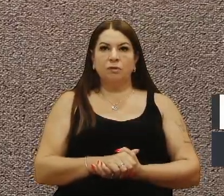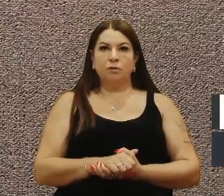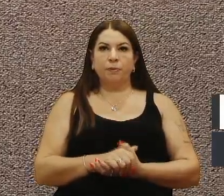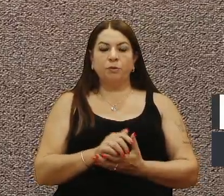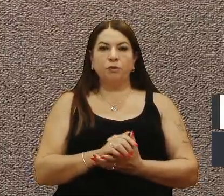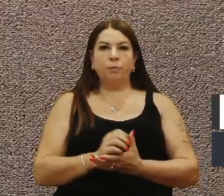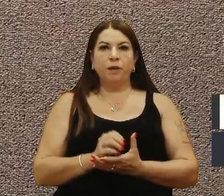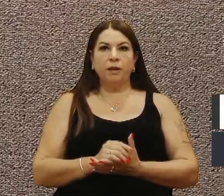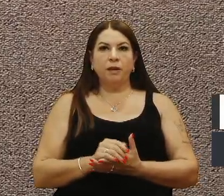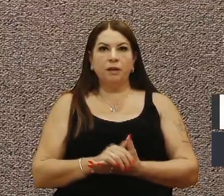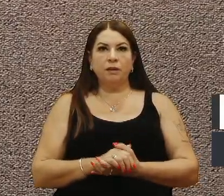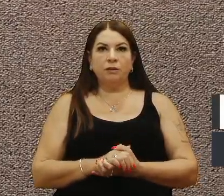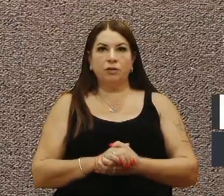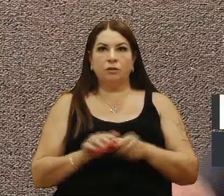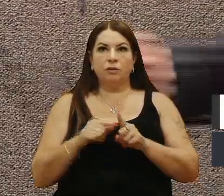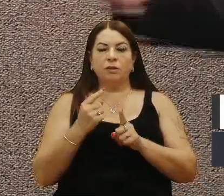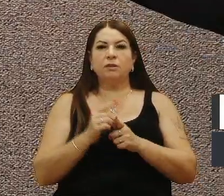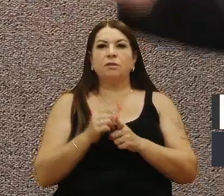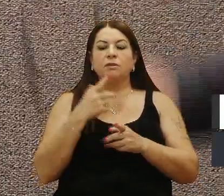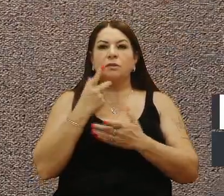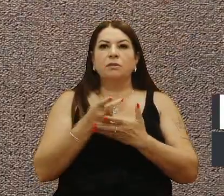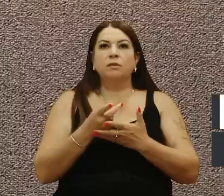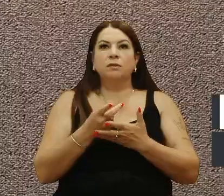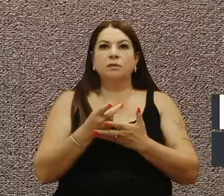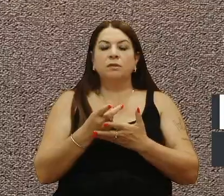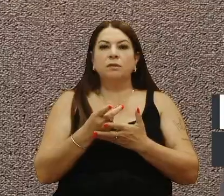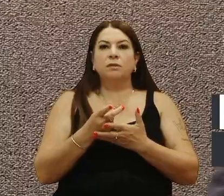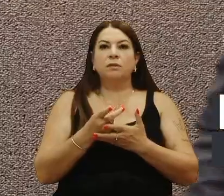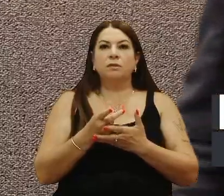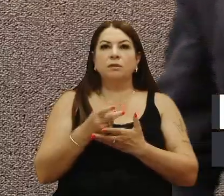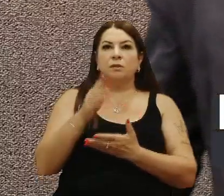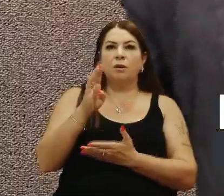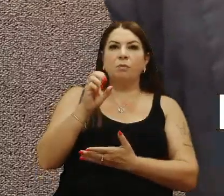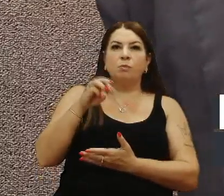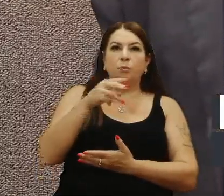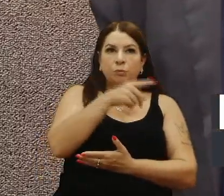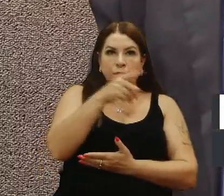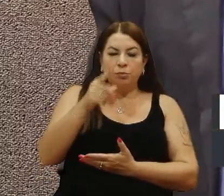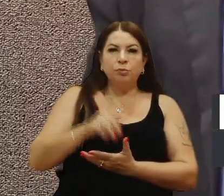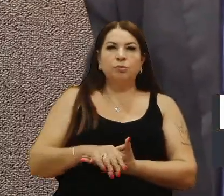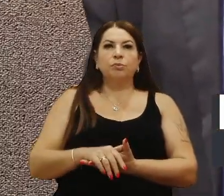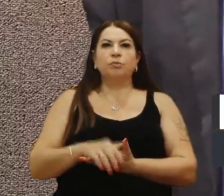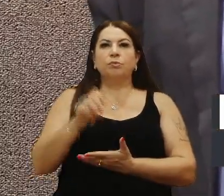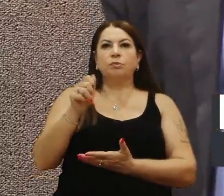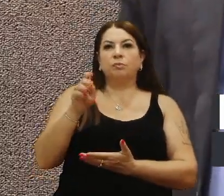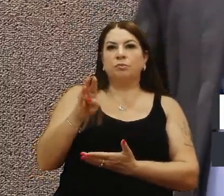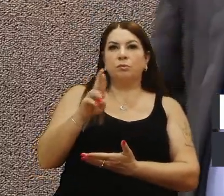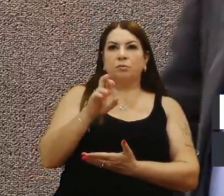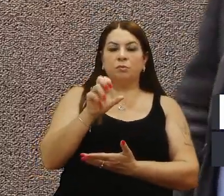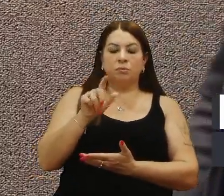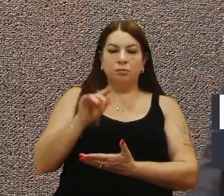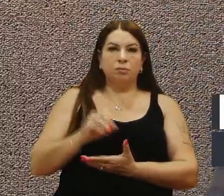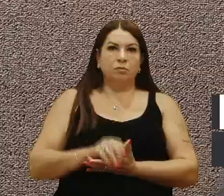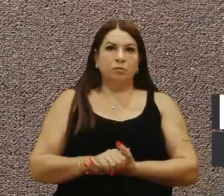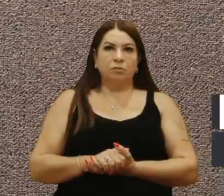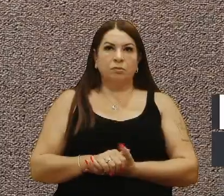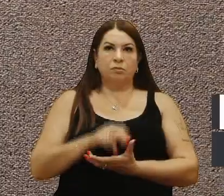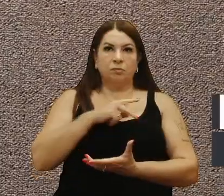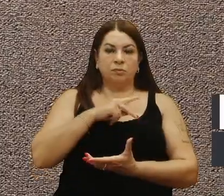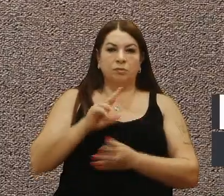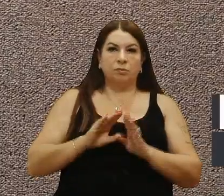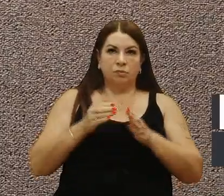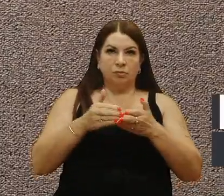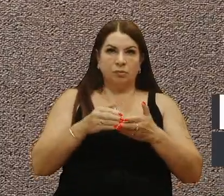o Marcelo, o Moranga, o Drum, meu conterrâneo, o Abrelino, que foi presidente da Comissão